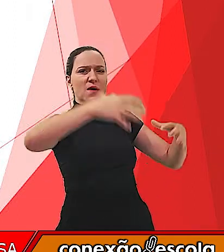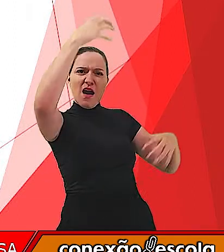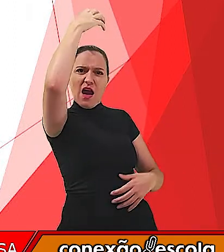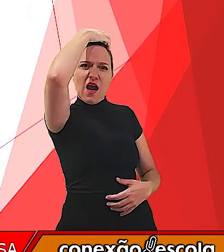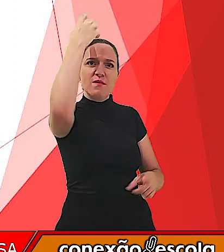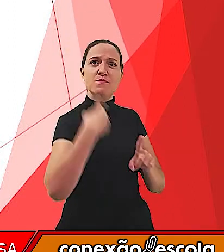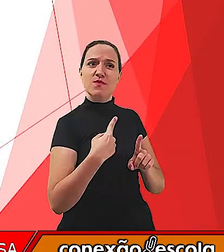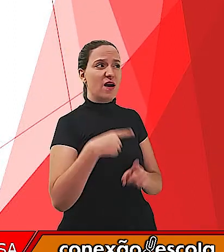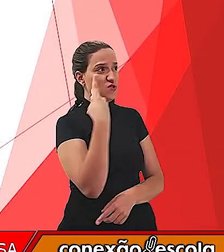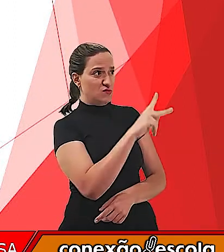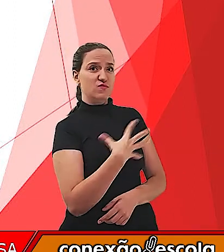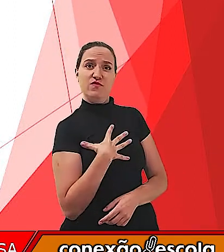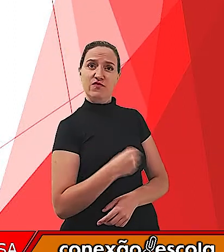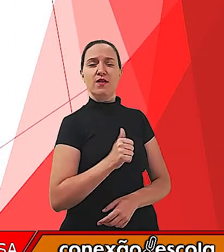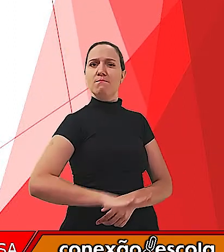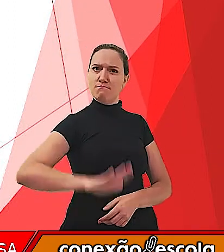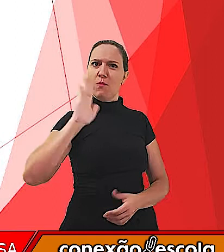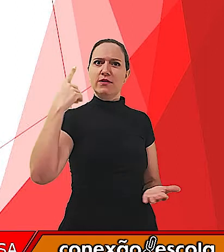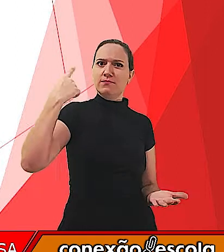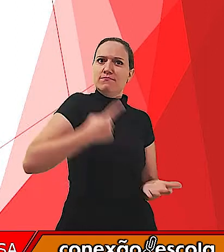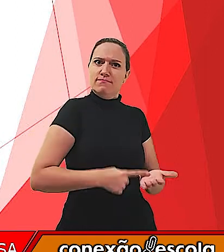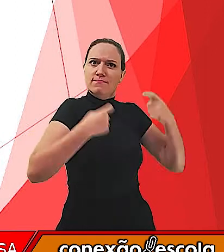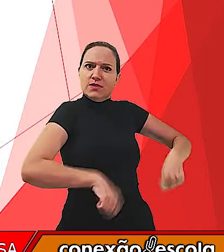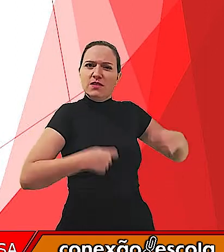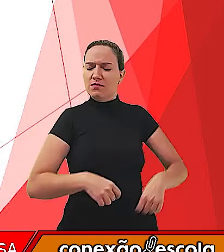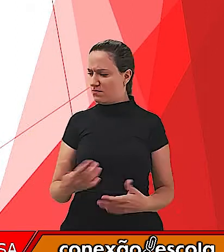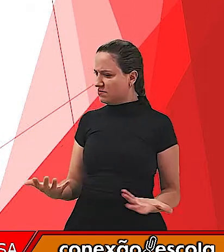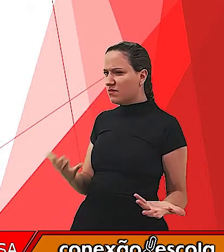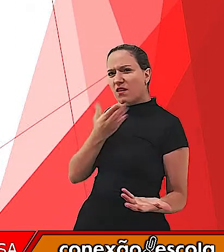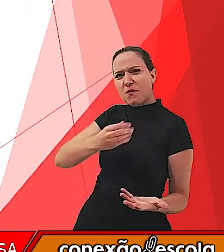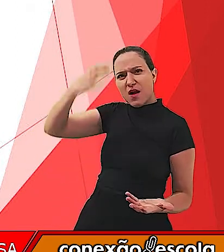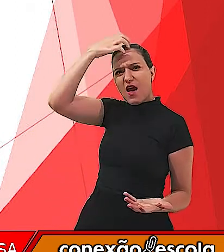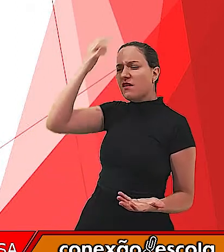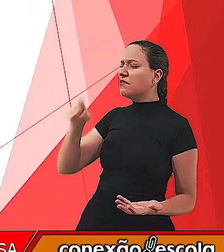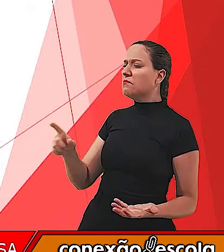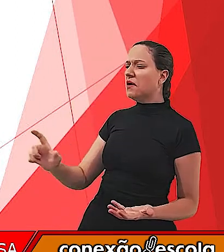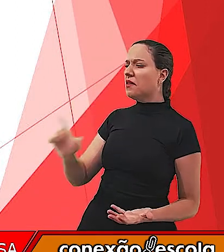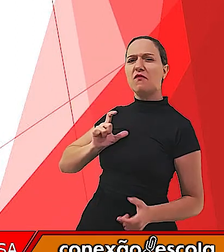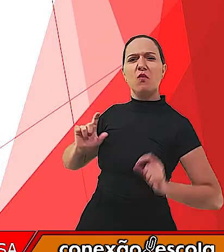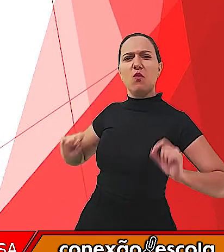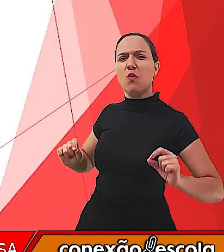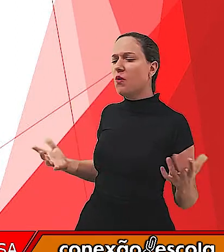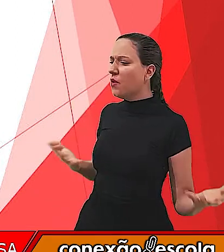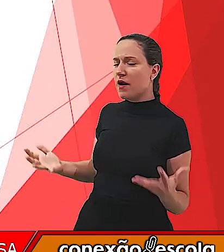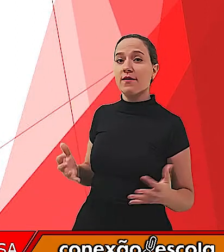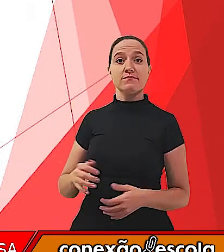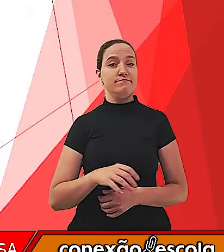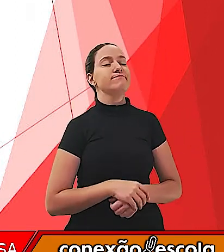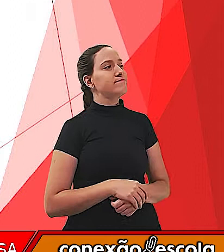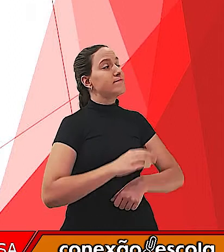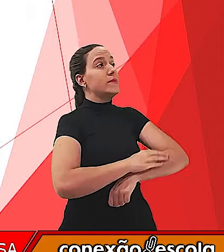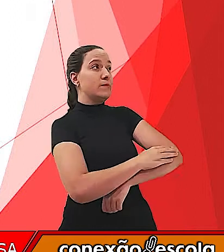estou cobrando uma promessa. Do que está falando, sapo? Disse o rei bravo. A princesa